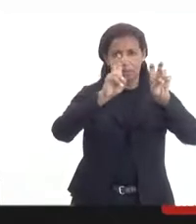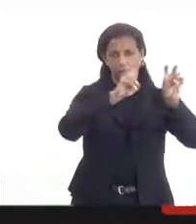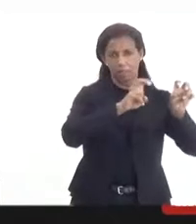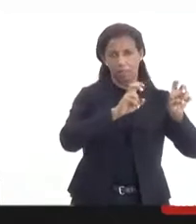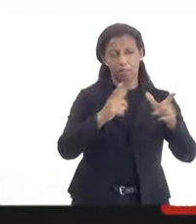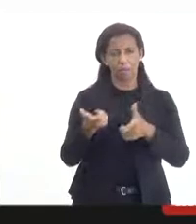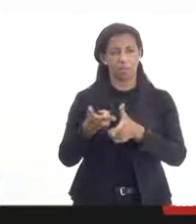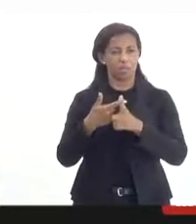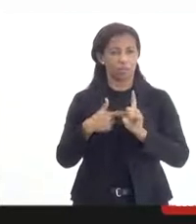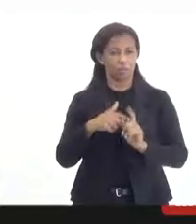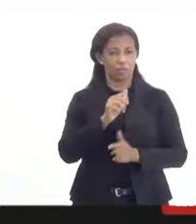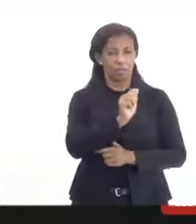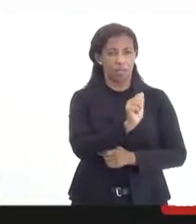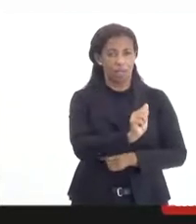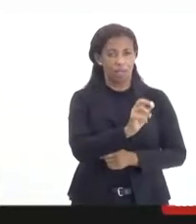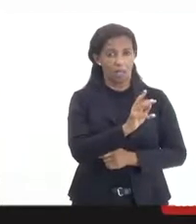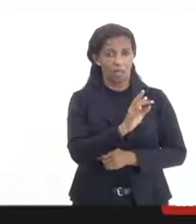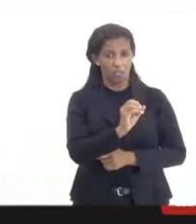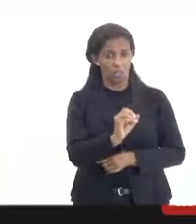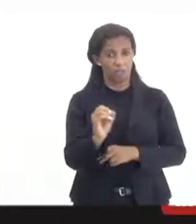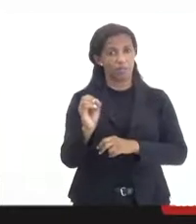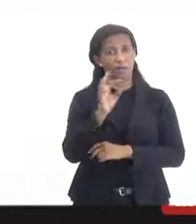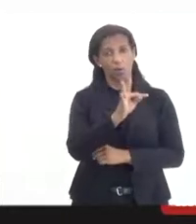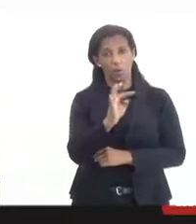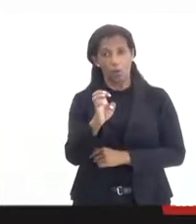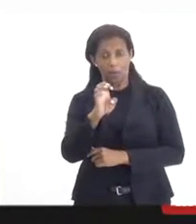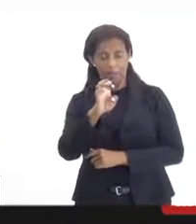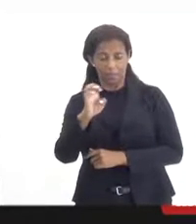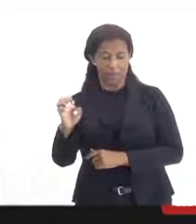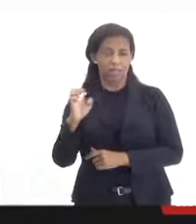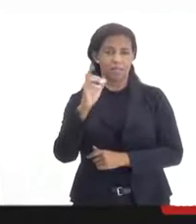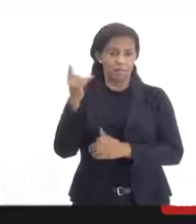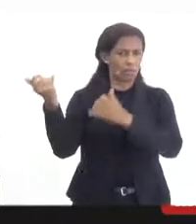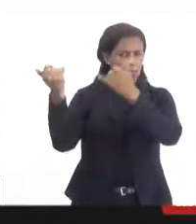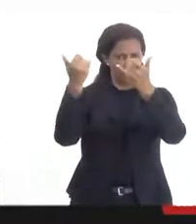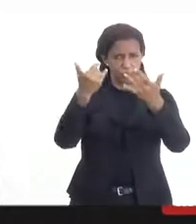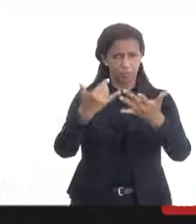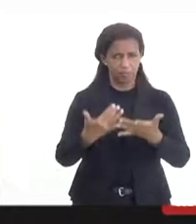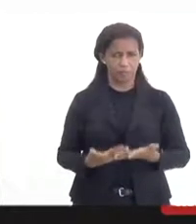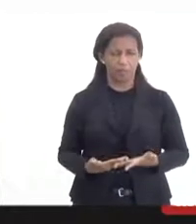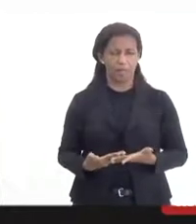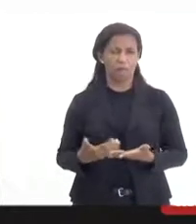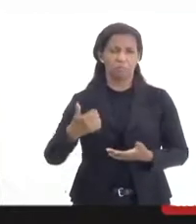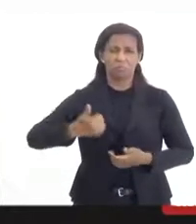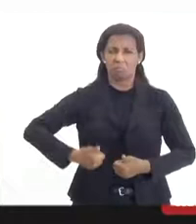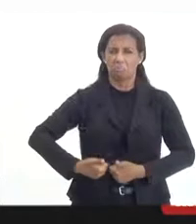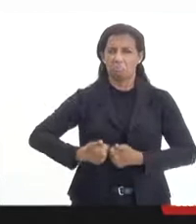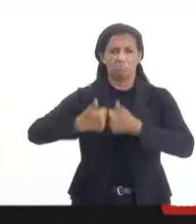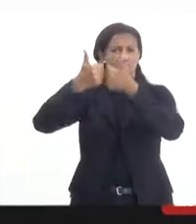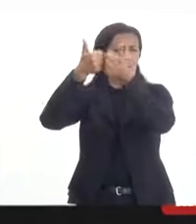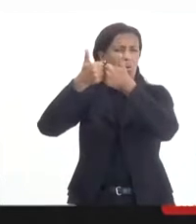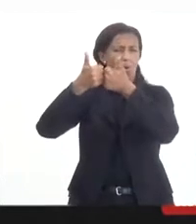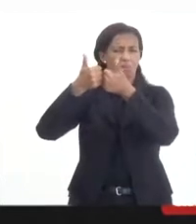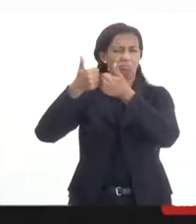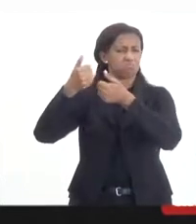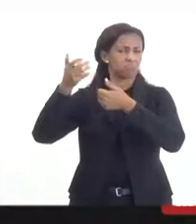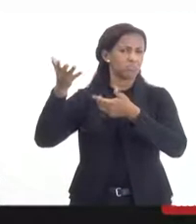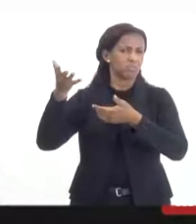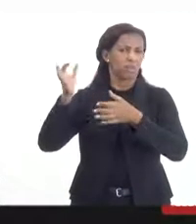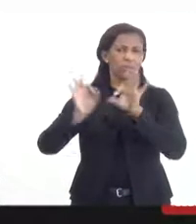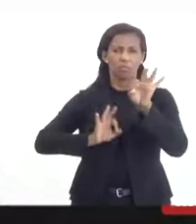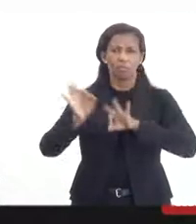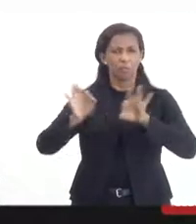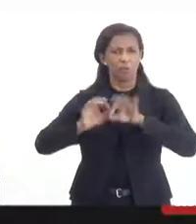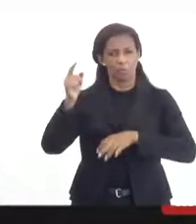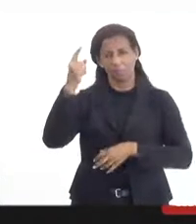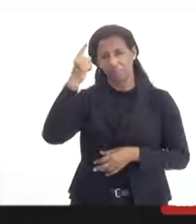às teses que foram colocadas pela Procuradoria e pela Secretaria de Fazenda no nosso melhor julgamento. Hoje,